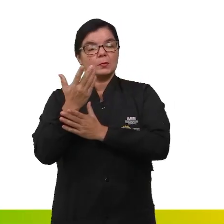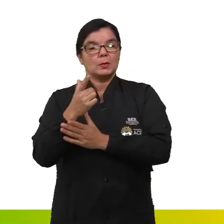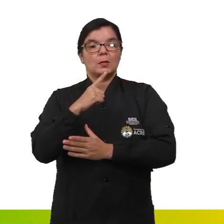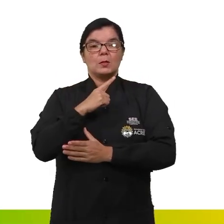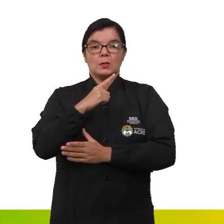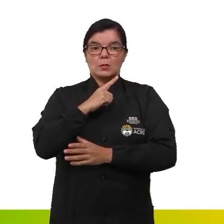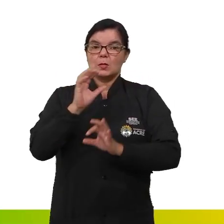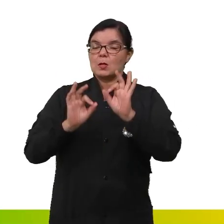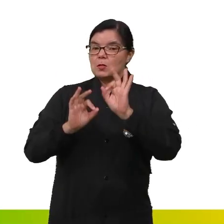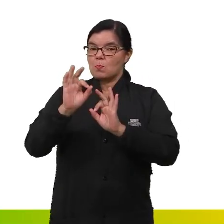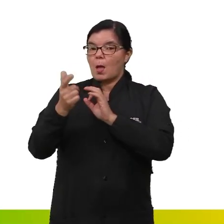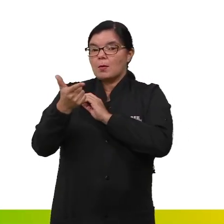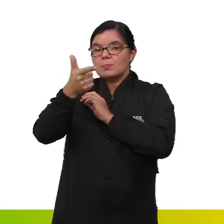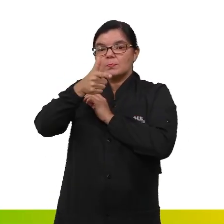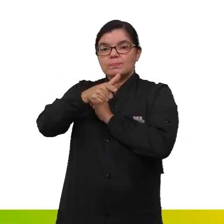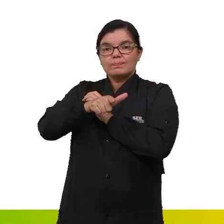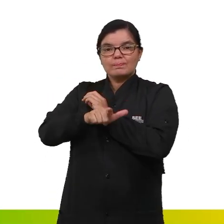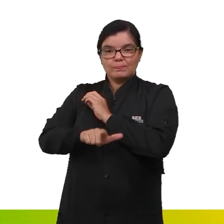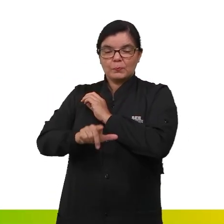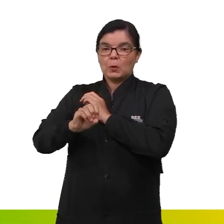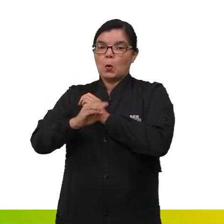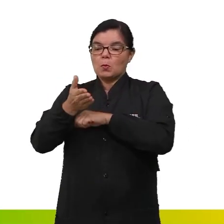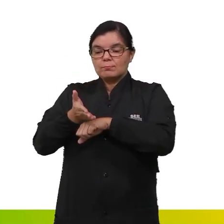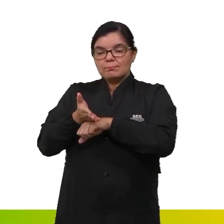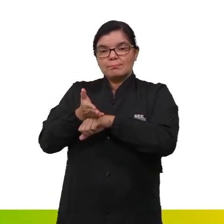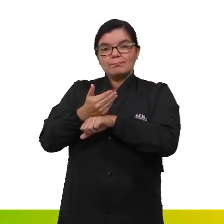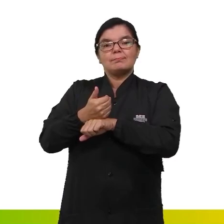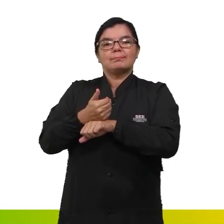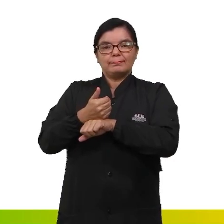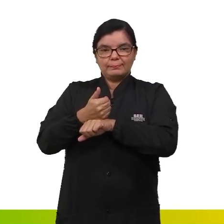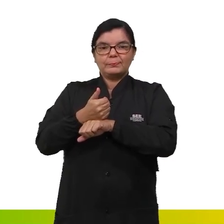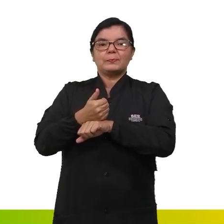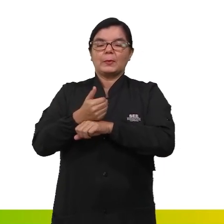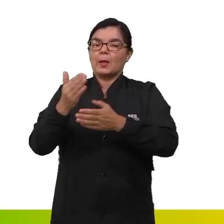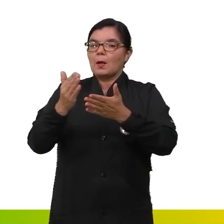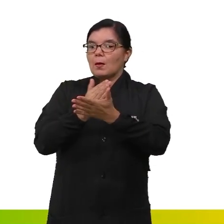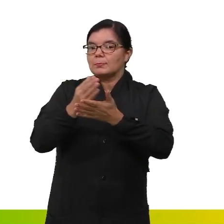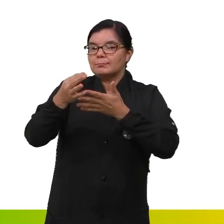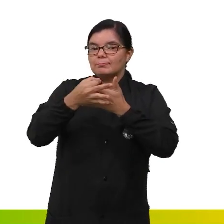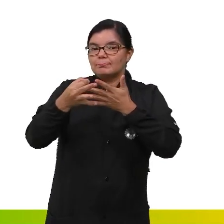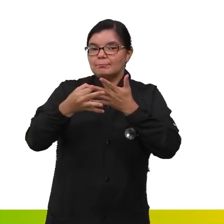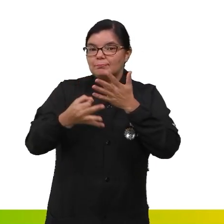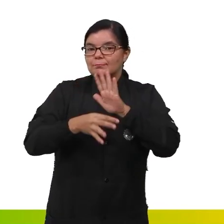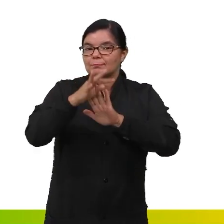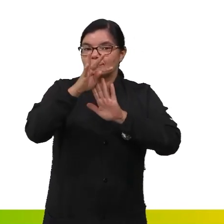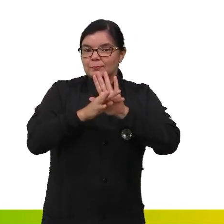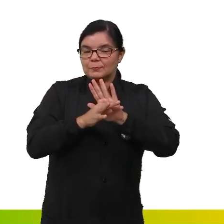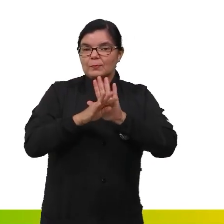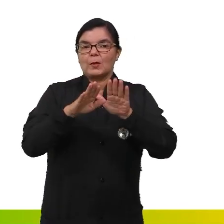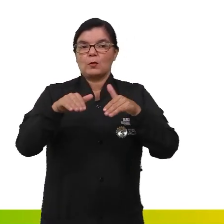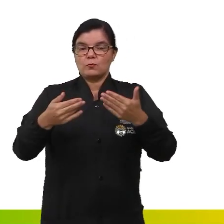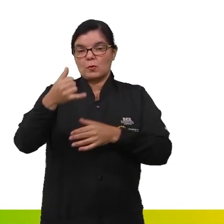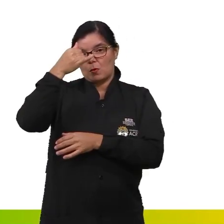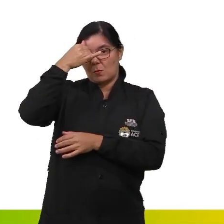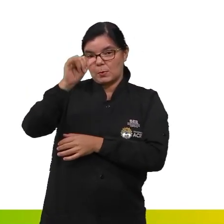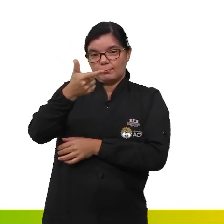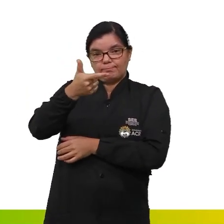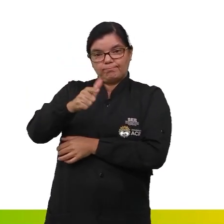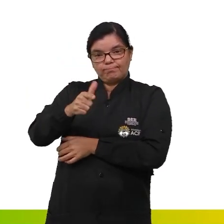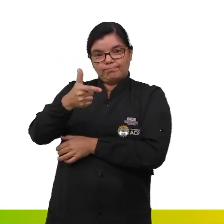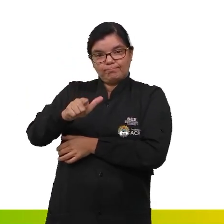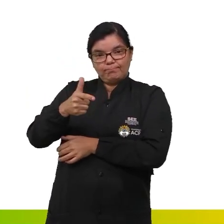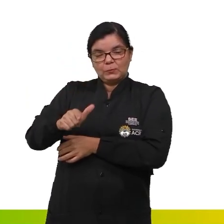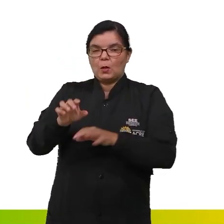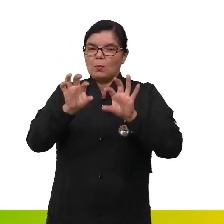para fazer a retomada ou antecipação de algum elemento do texto, a fim de evitar repetições